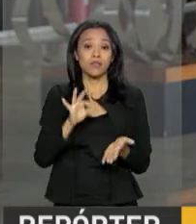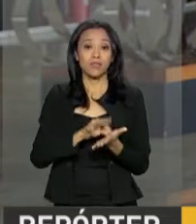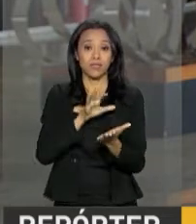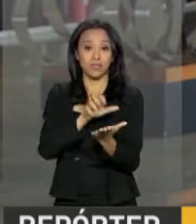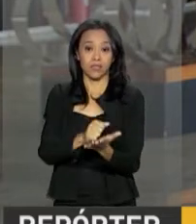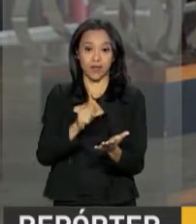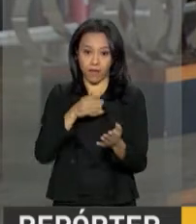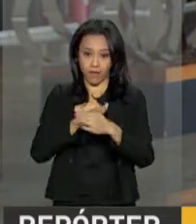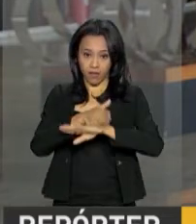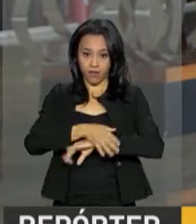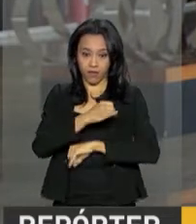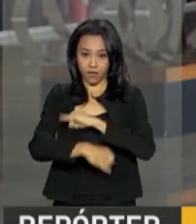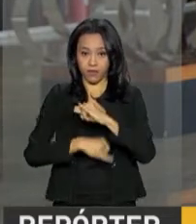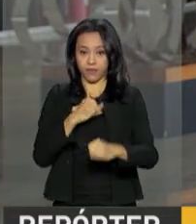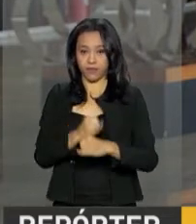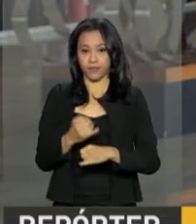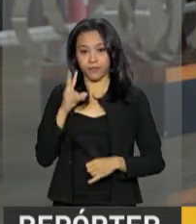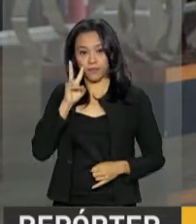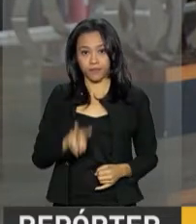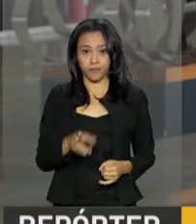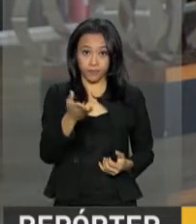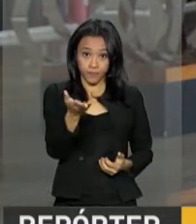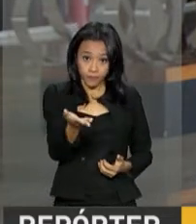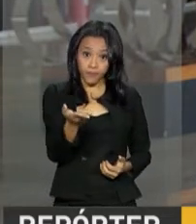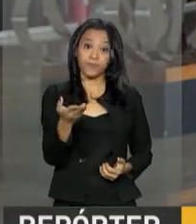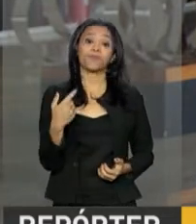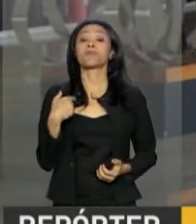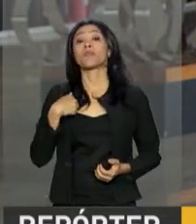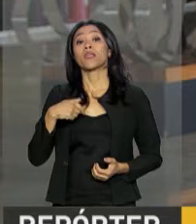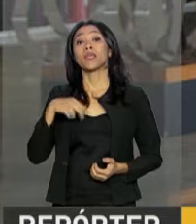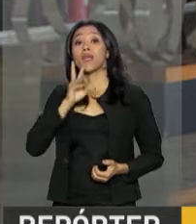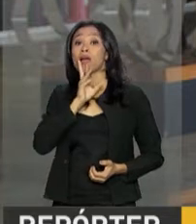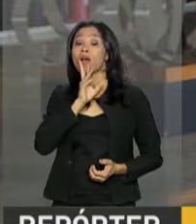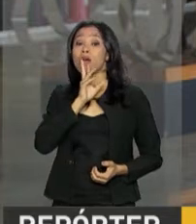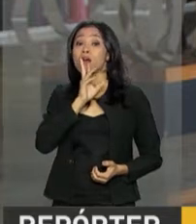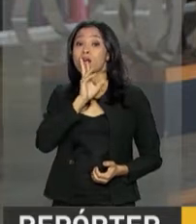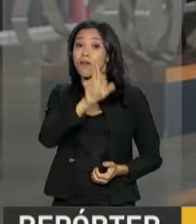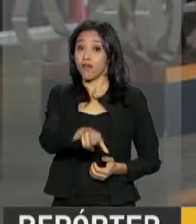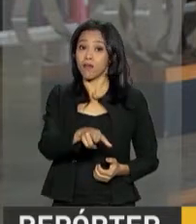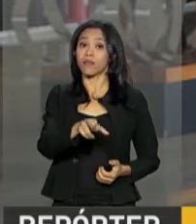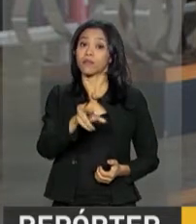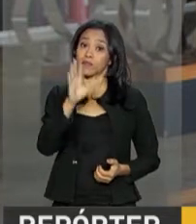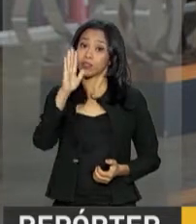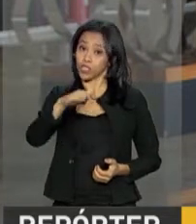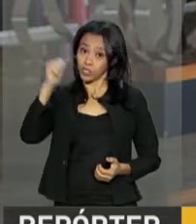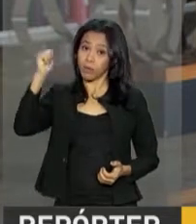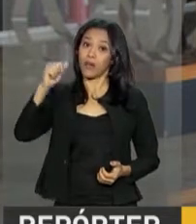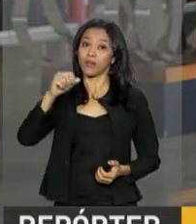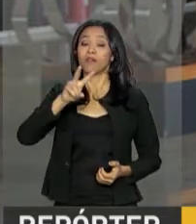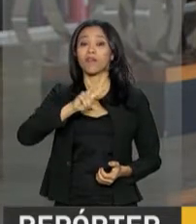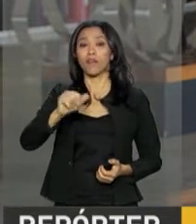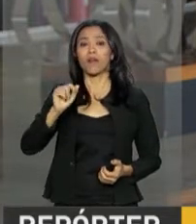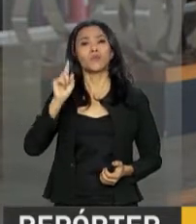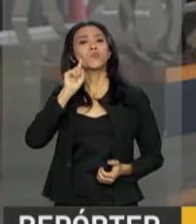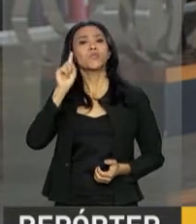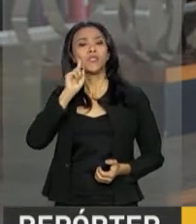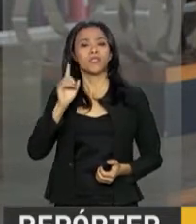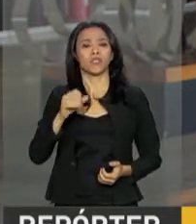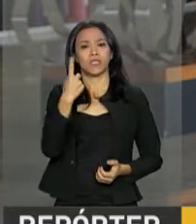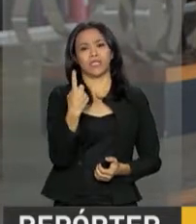do sisu na internet e o resultado da chamada regular está previsto para sair no dia